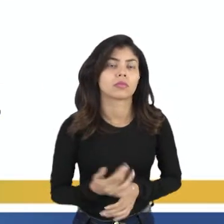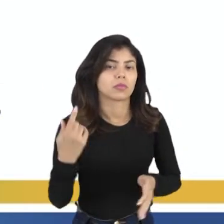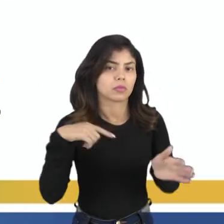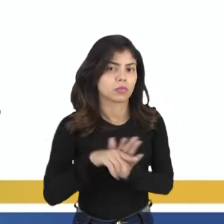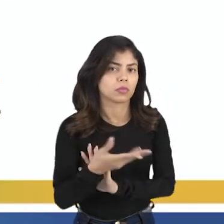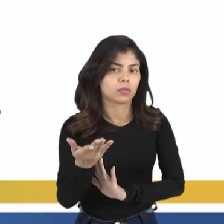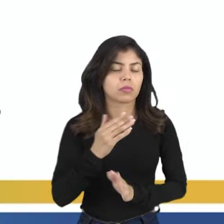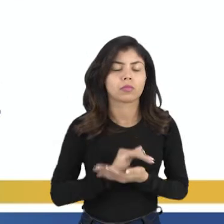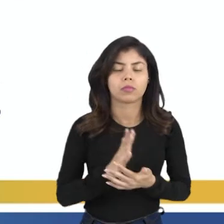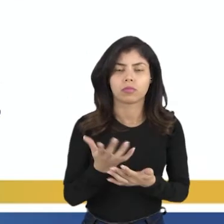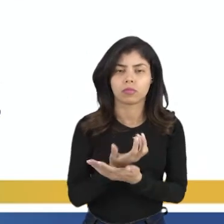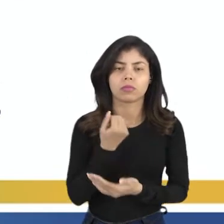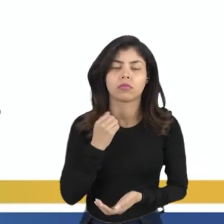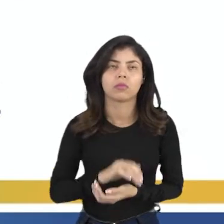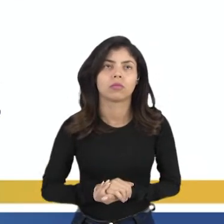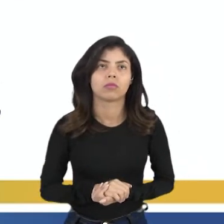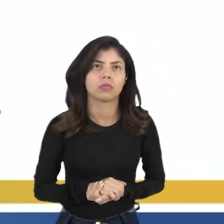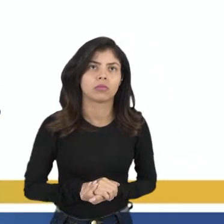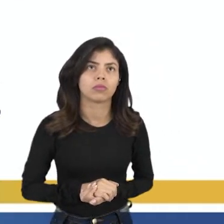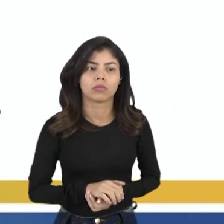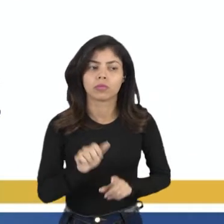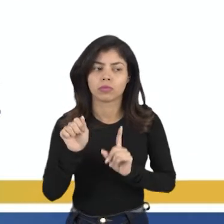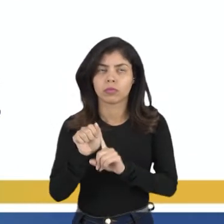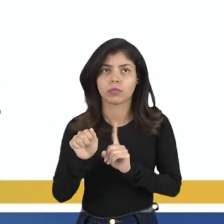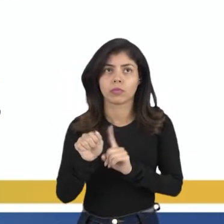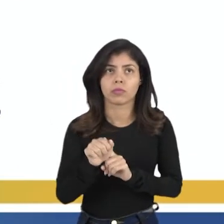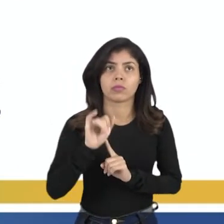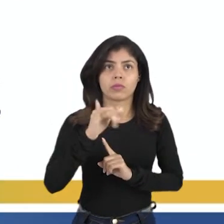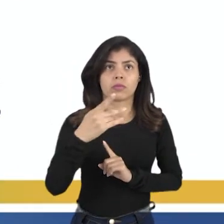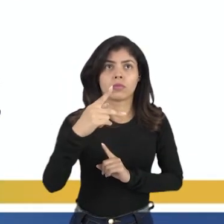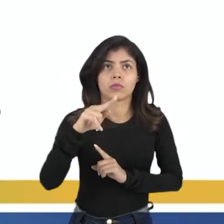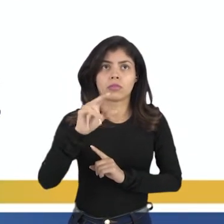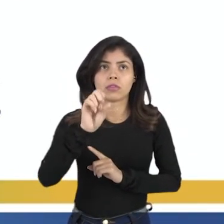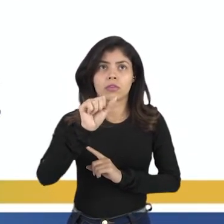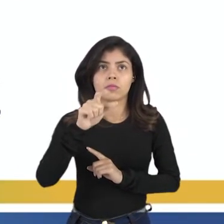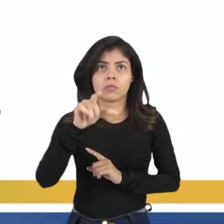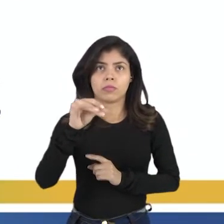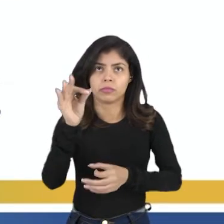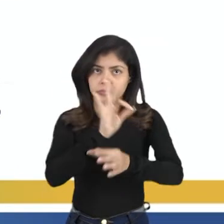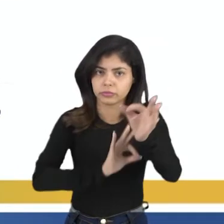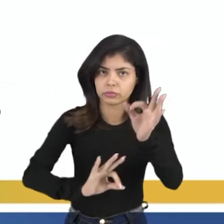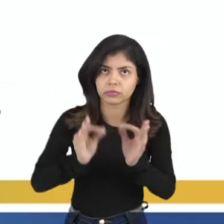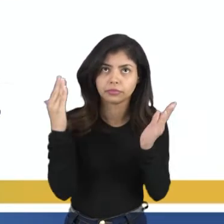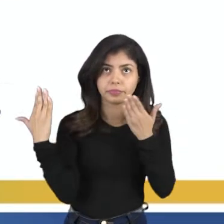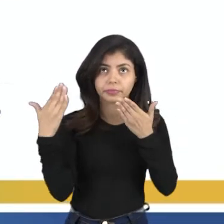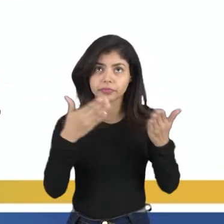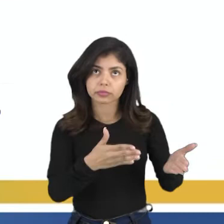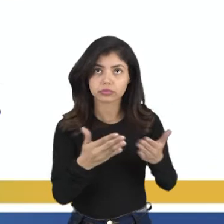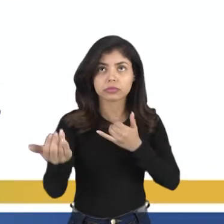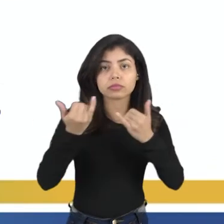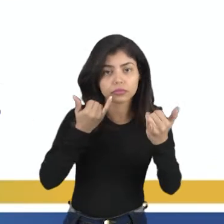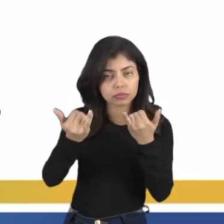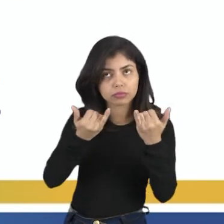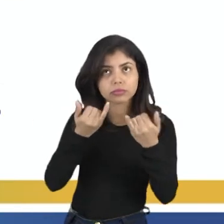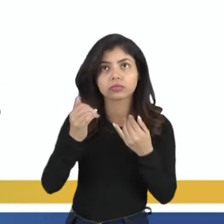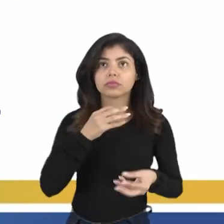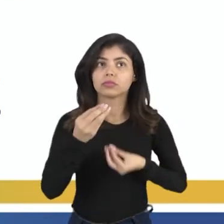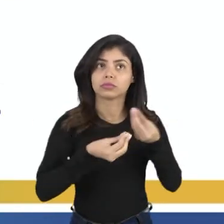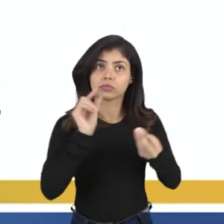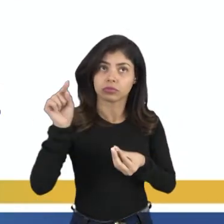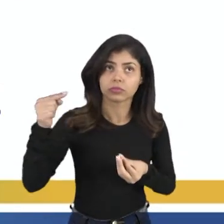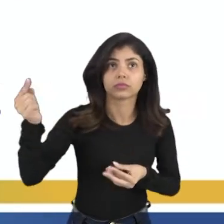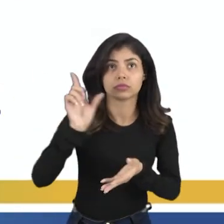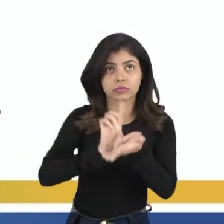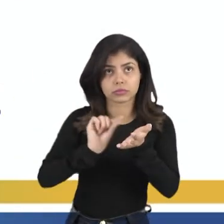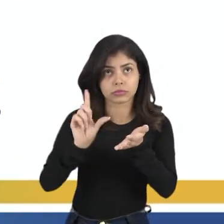isso que você deve buscar. A impessoalidade na organização da objetividade das